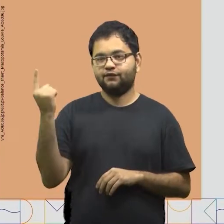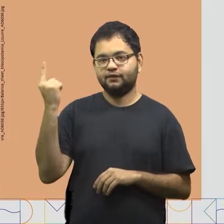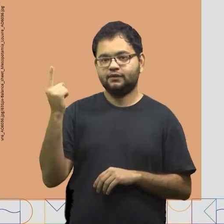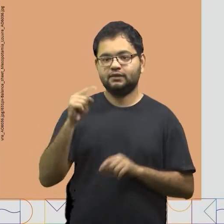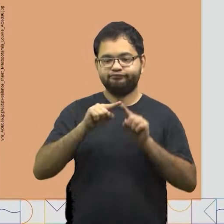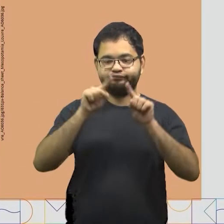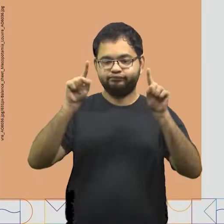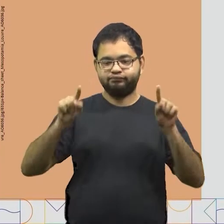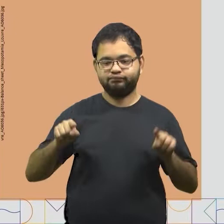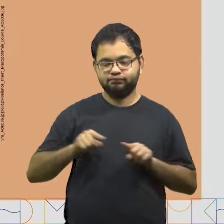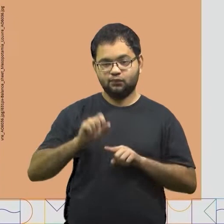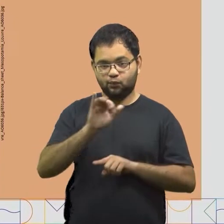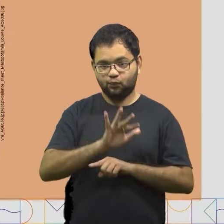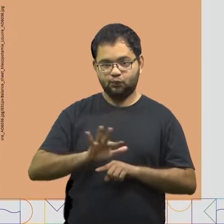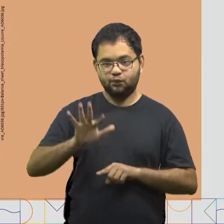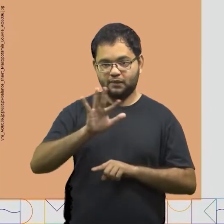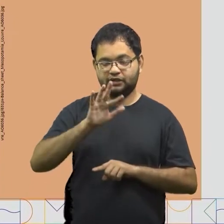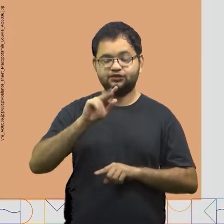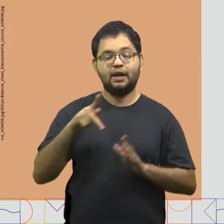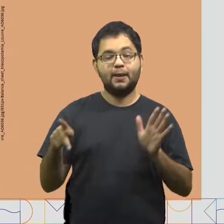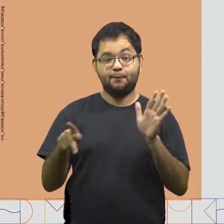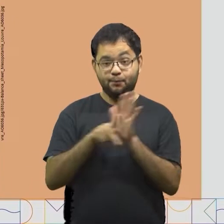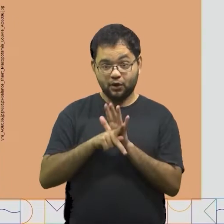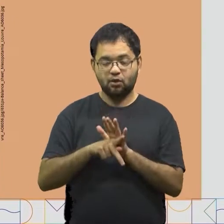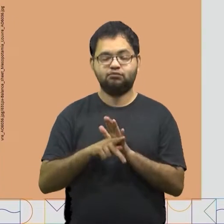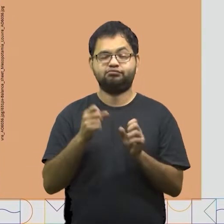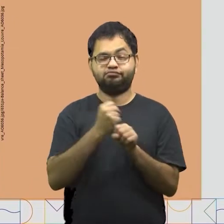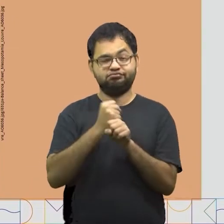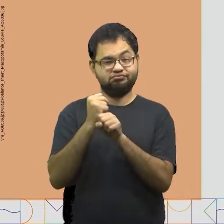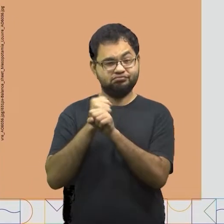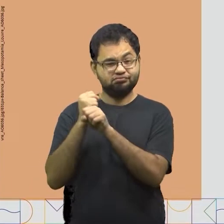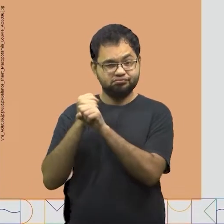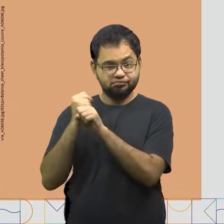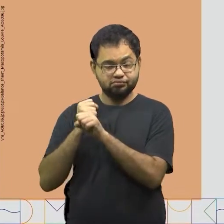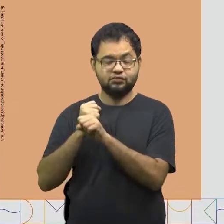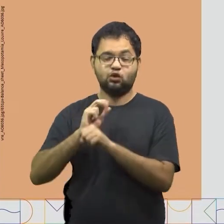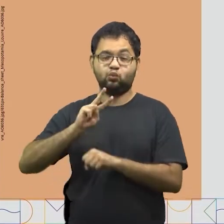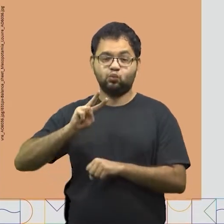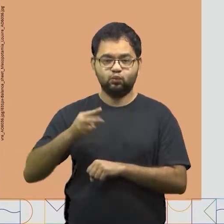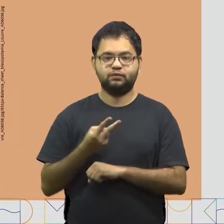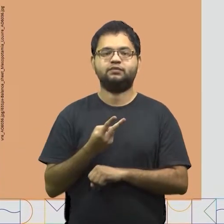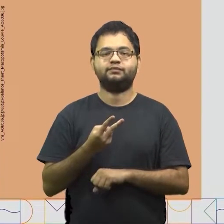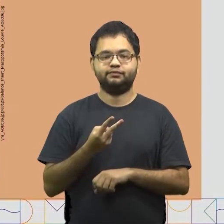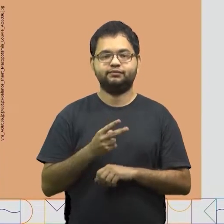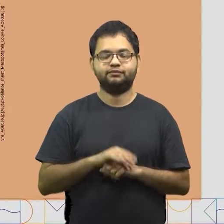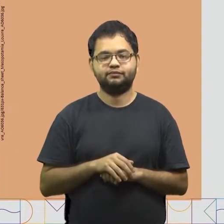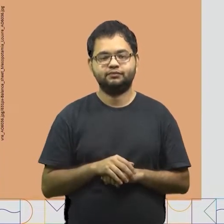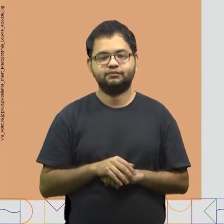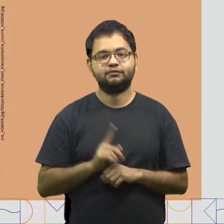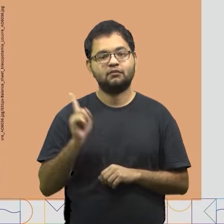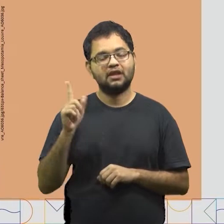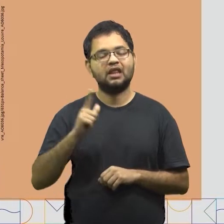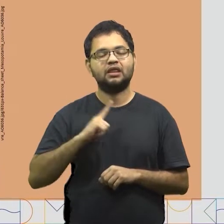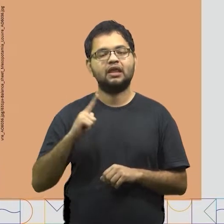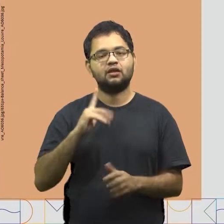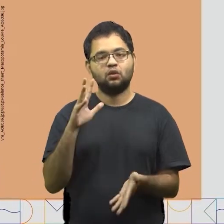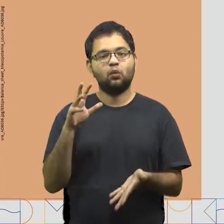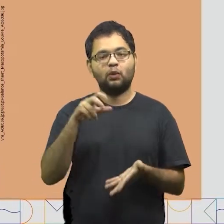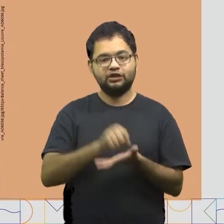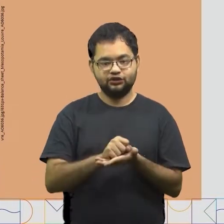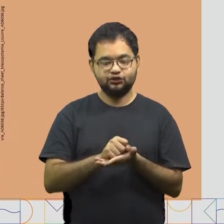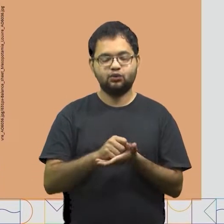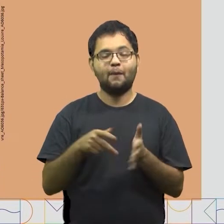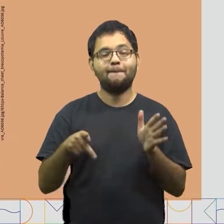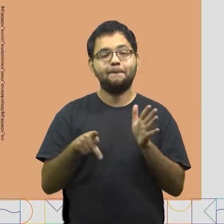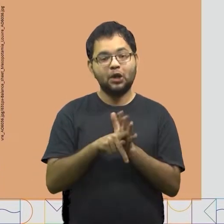imagem abaixo é de uma tábua de Barro 12 mil e quarenta anos antes de Cristo ela registra o